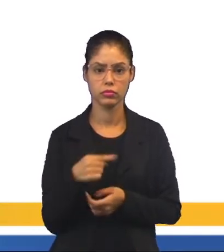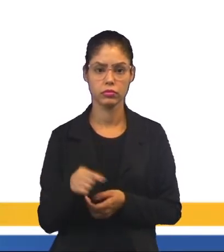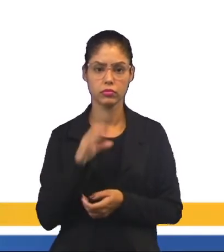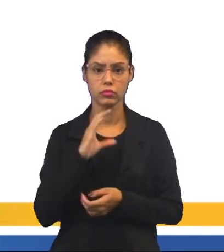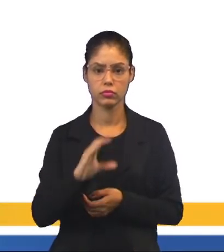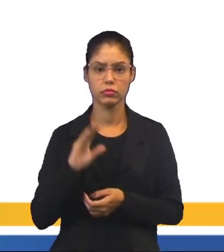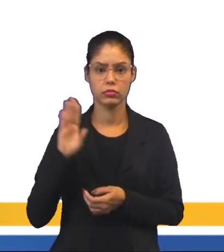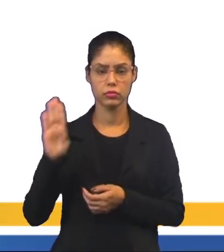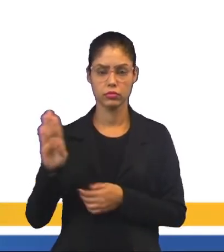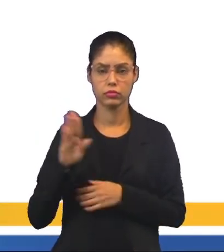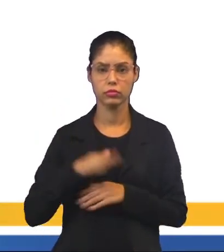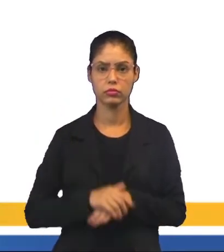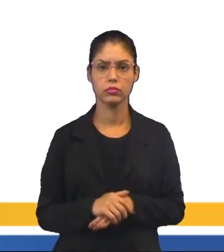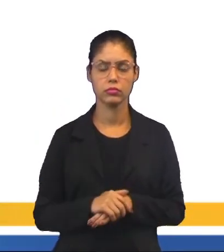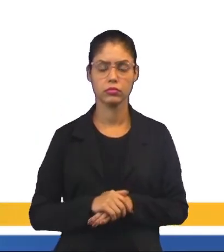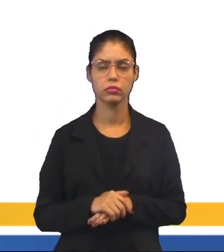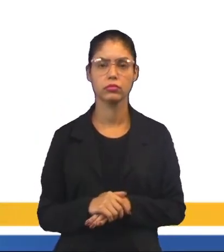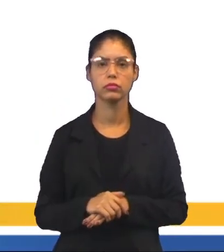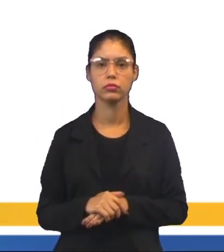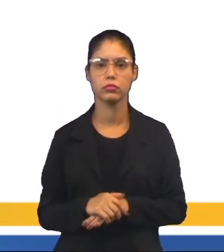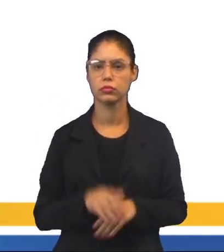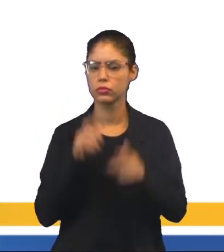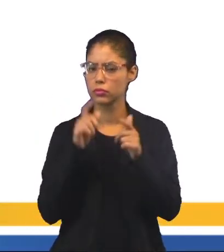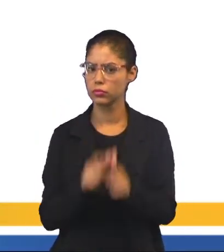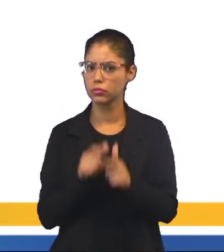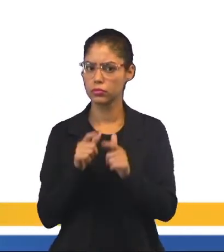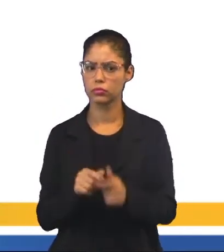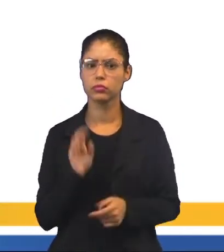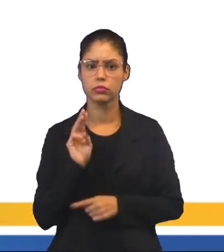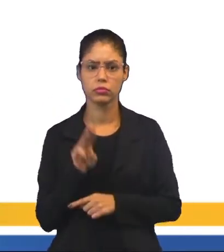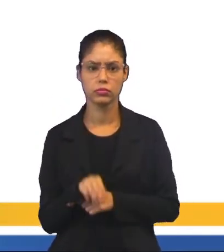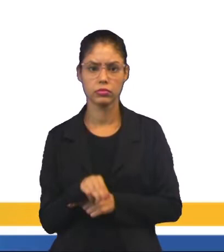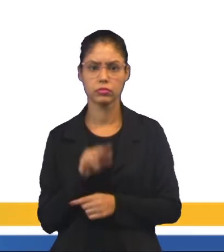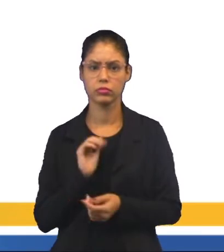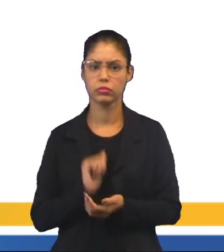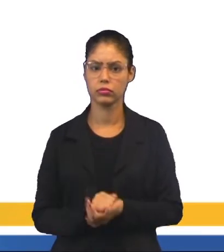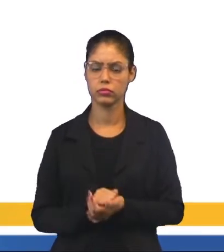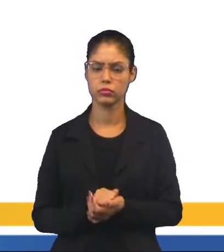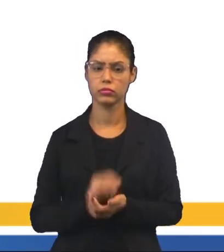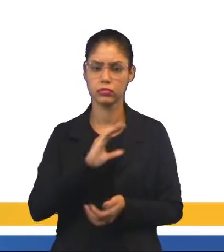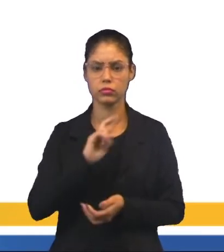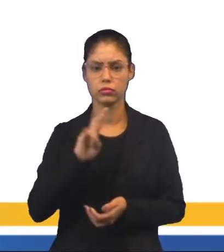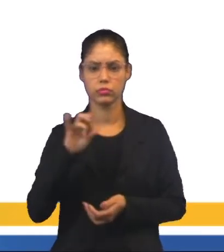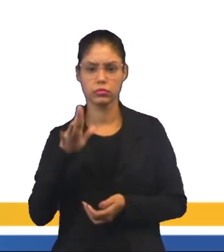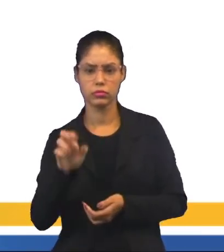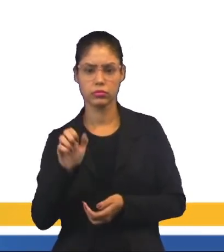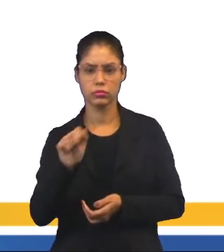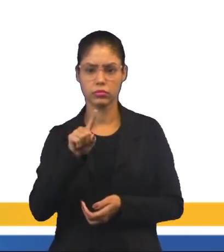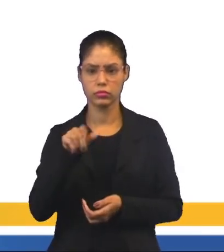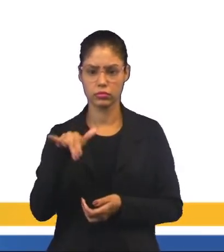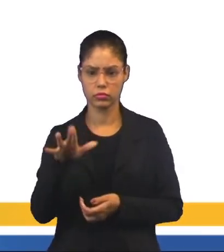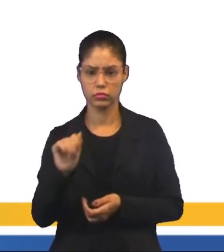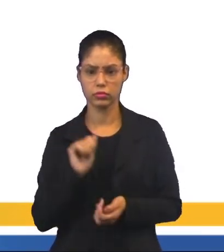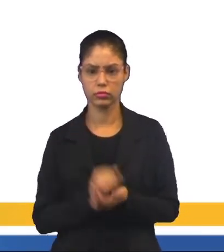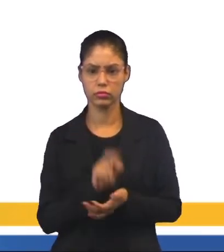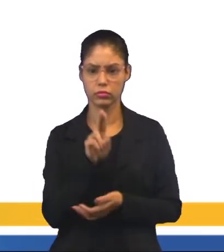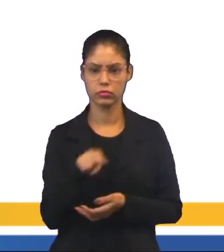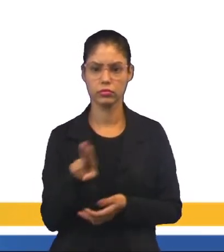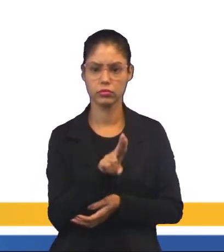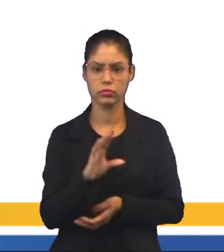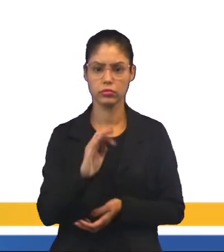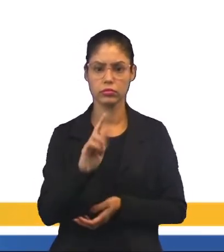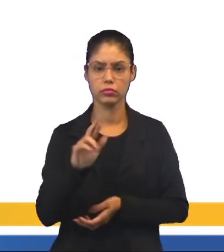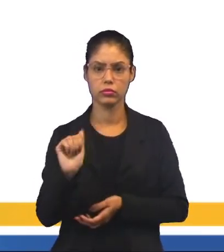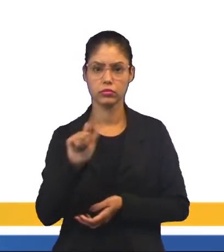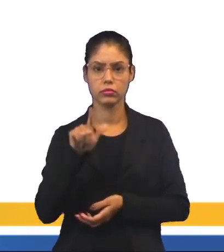c sobre b, tá? Onde o m é chamado de coeficiente angular e o n é chamado